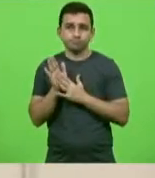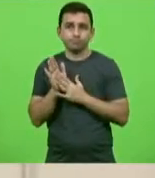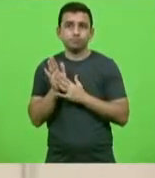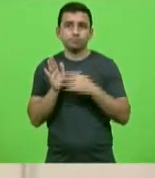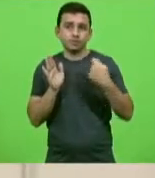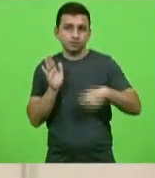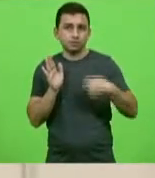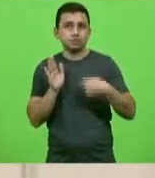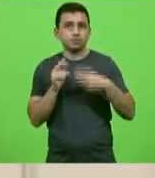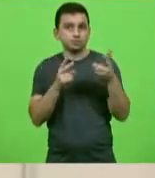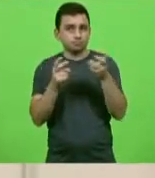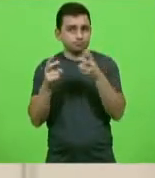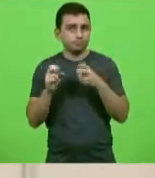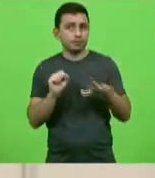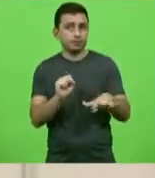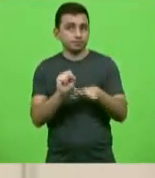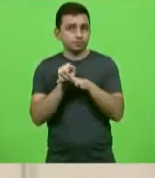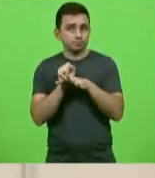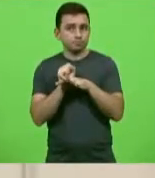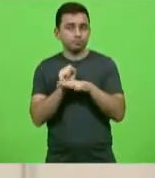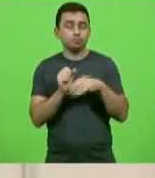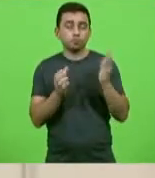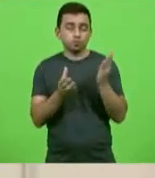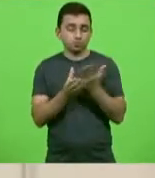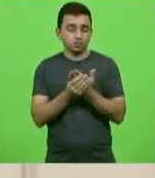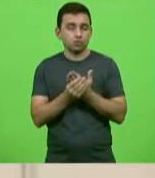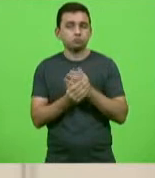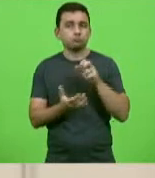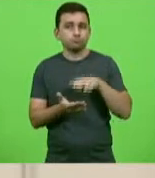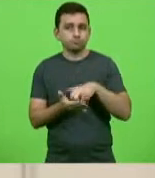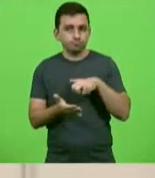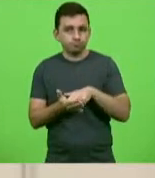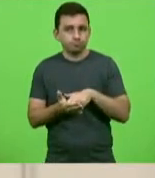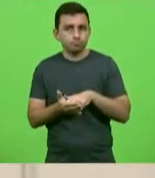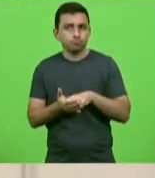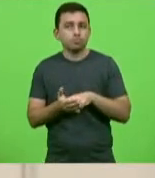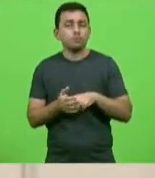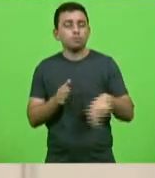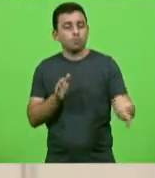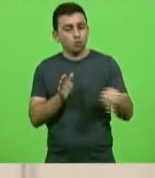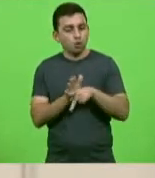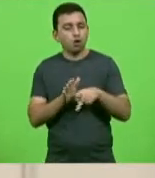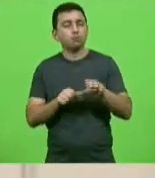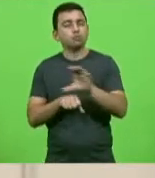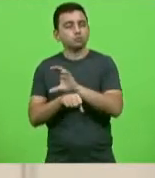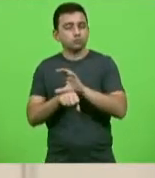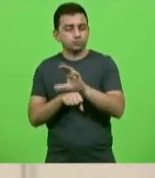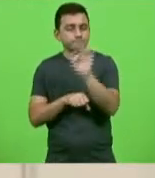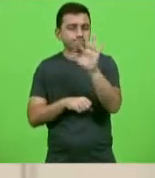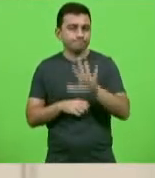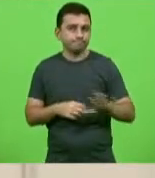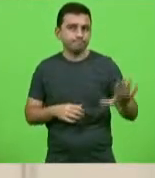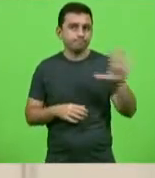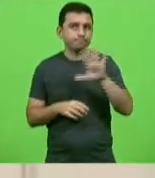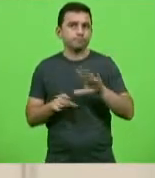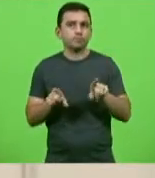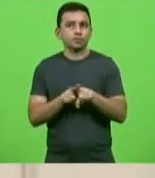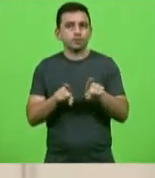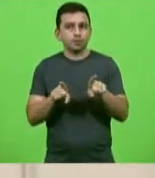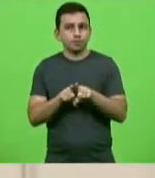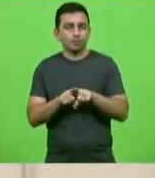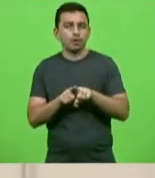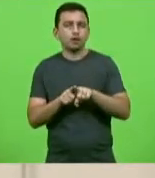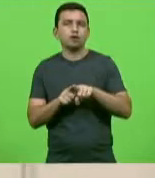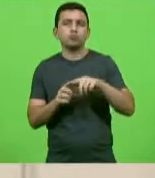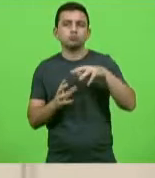observadas todas as garantias processuais penais consagradas na Constituição Federal e nos tratados internacionais